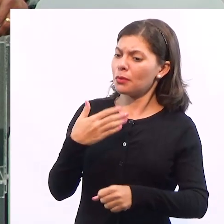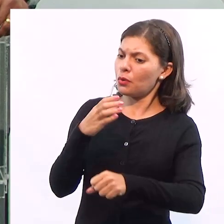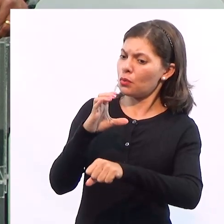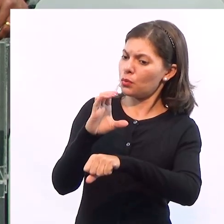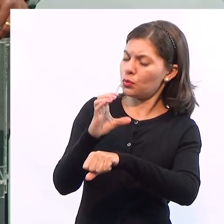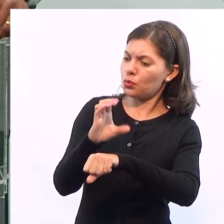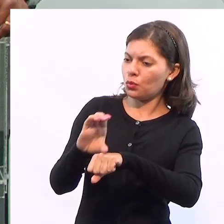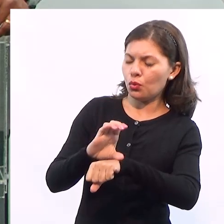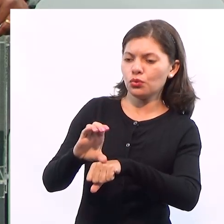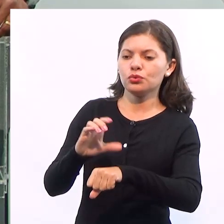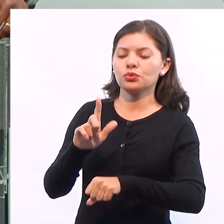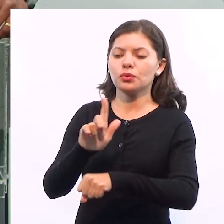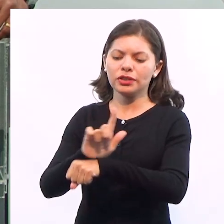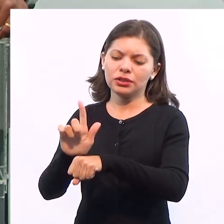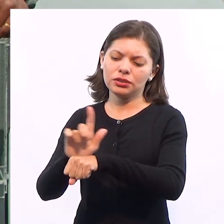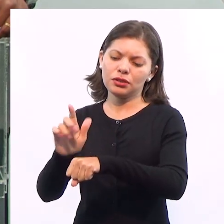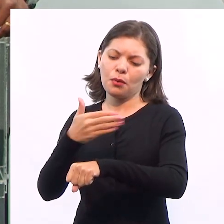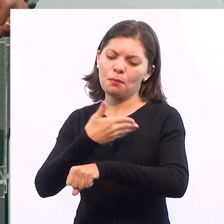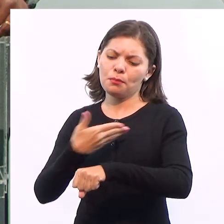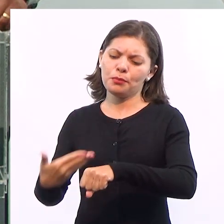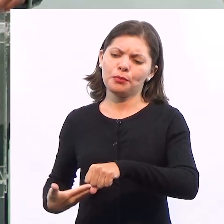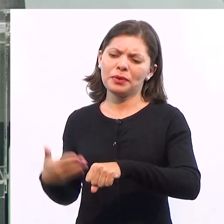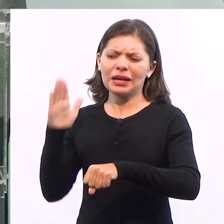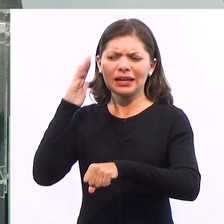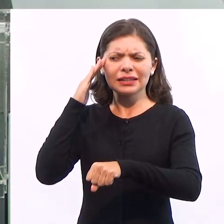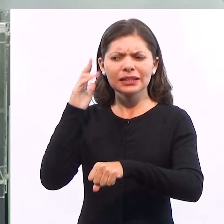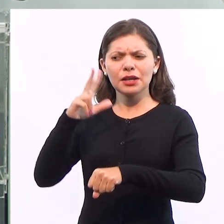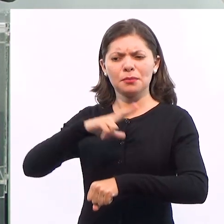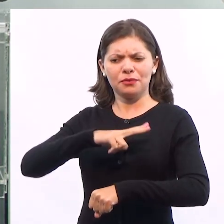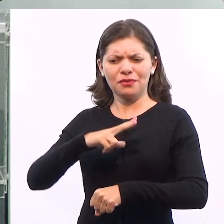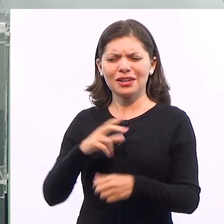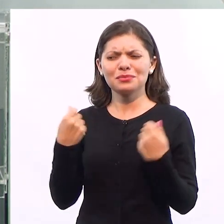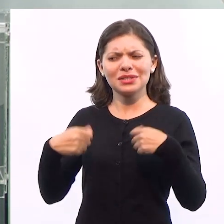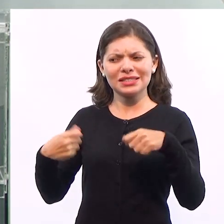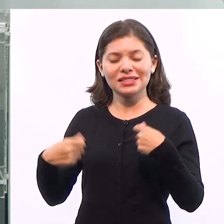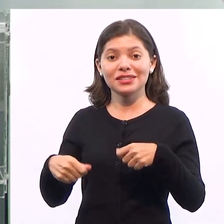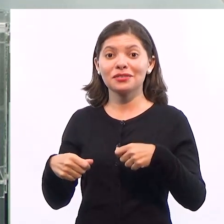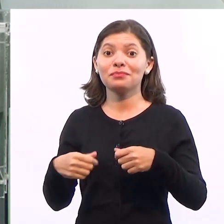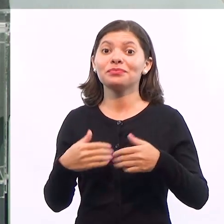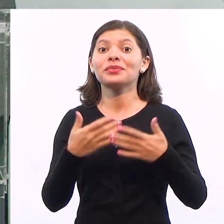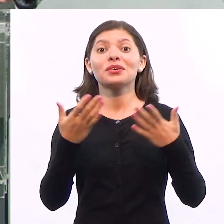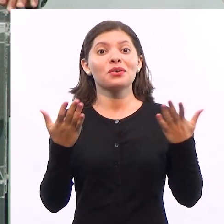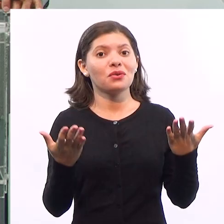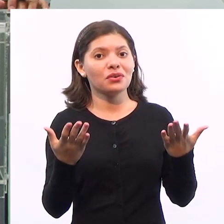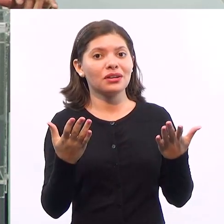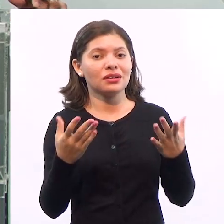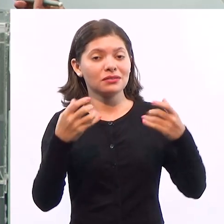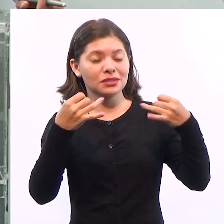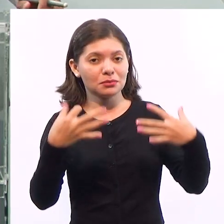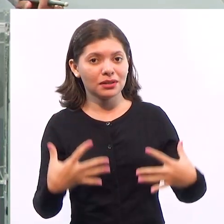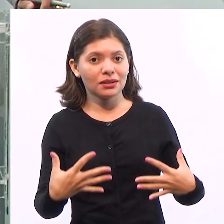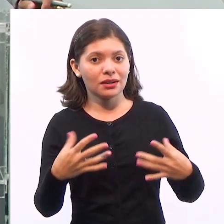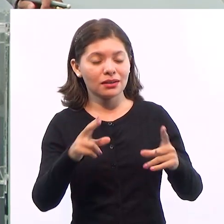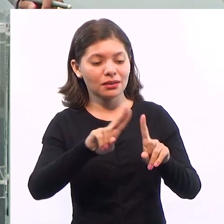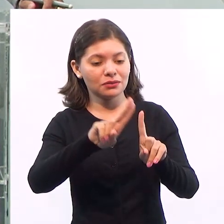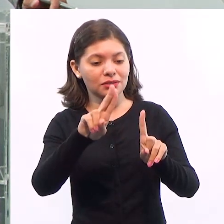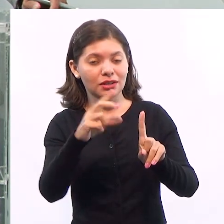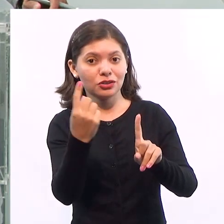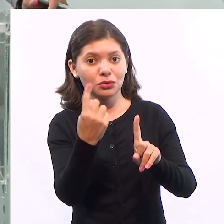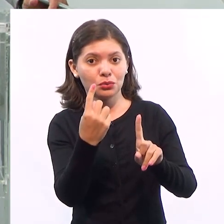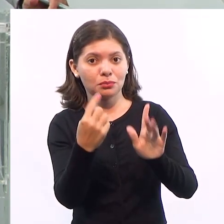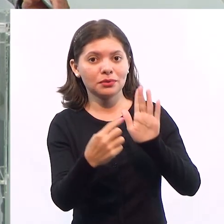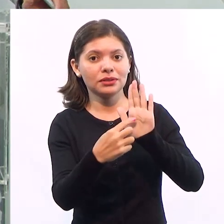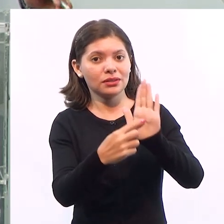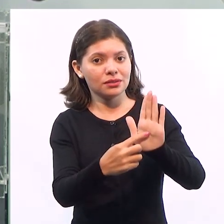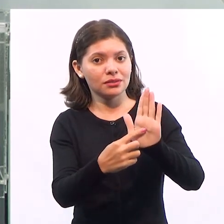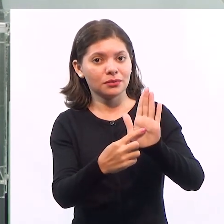é gestão pública. Por que eu tenho que entender a privada? Olha, eu vou falar isso, a mesma coisa que eu falei para você lá na unidade 1 e lá na